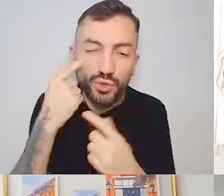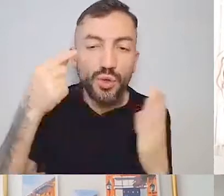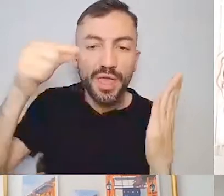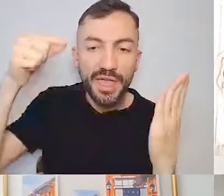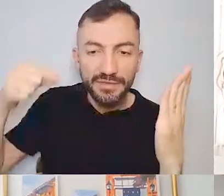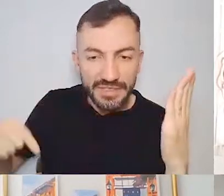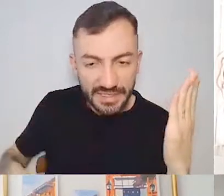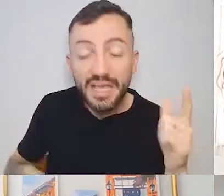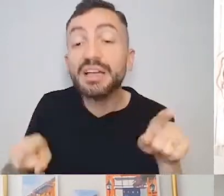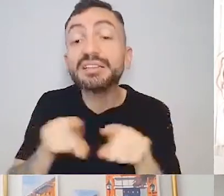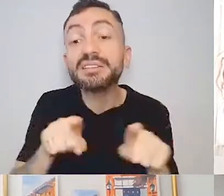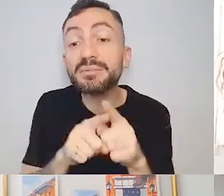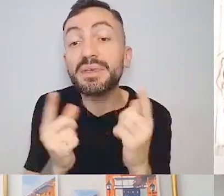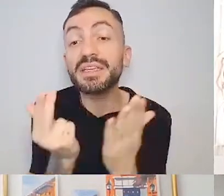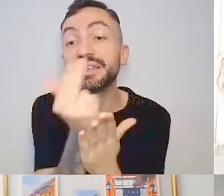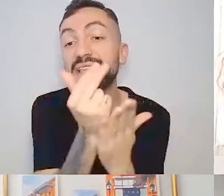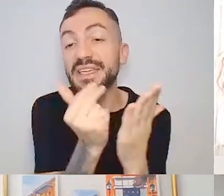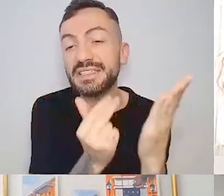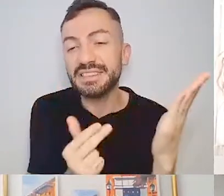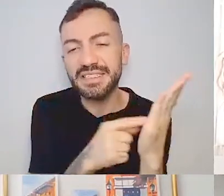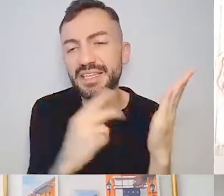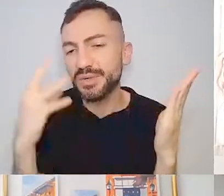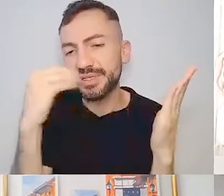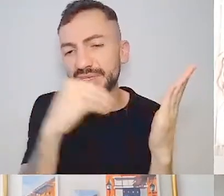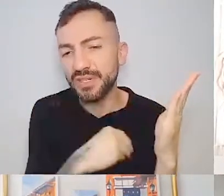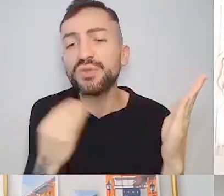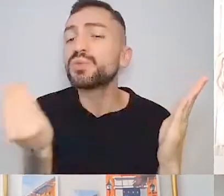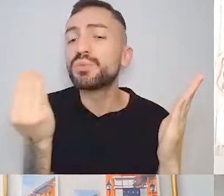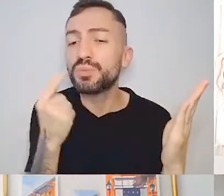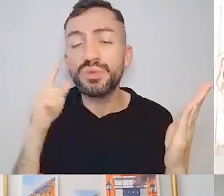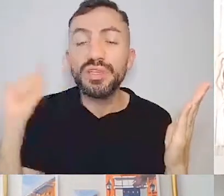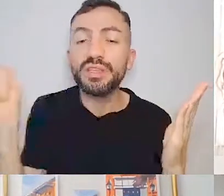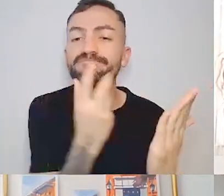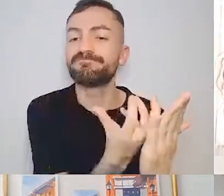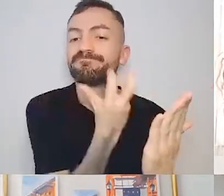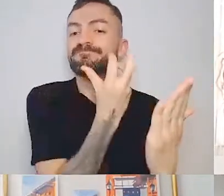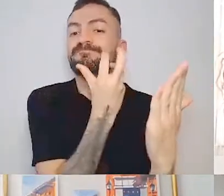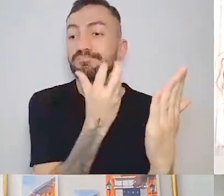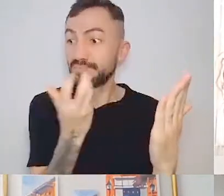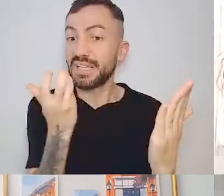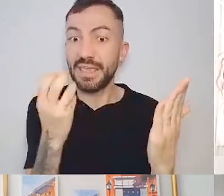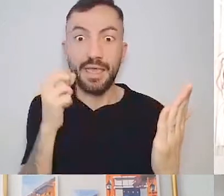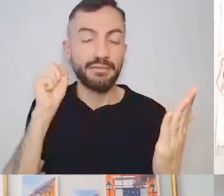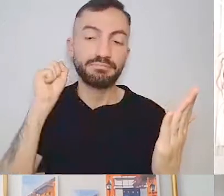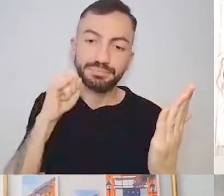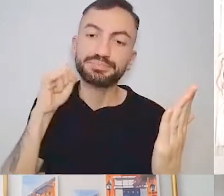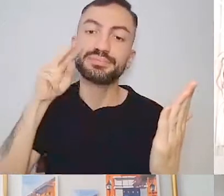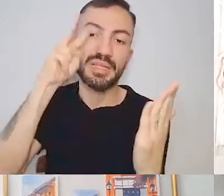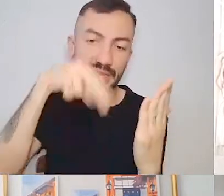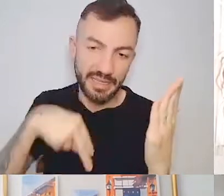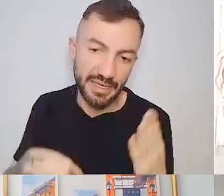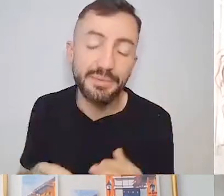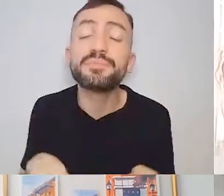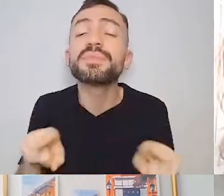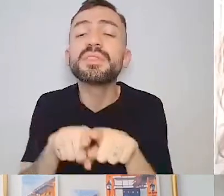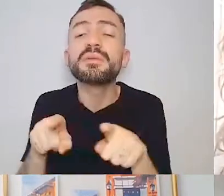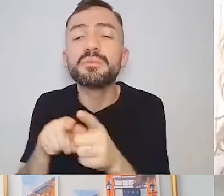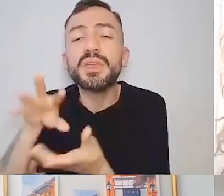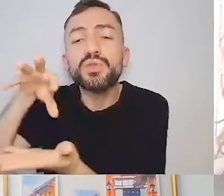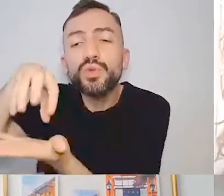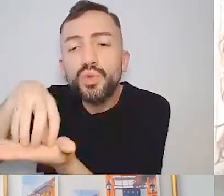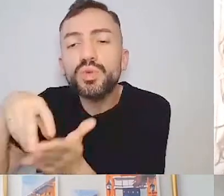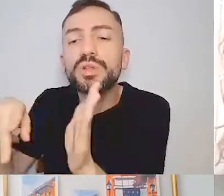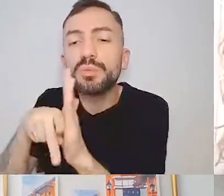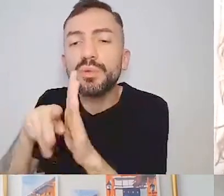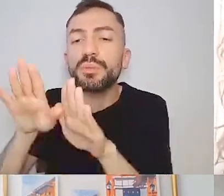cartilha para a gente tentar fomentar ainda mais a leitura desse material. Agradeço ao Núcleo da Infância, né, na pessoa da Carolina